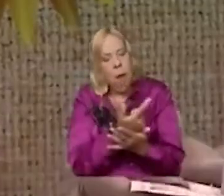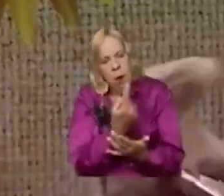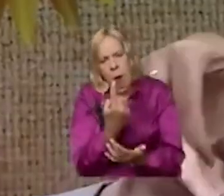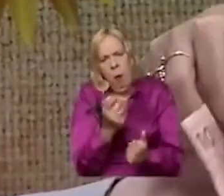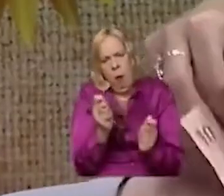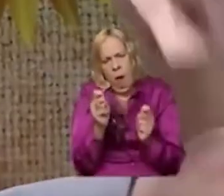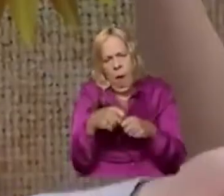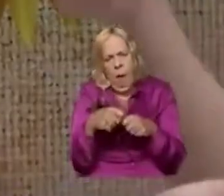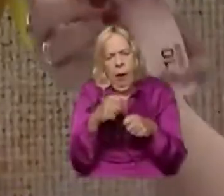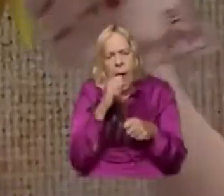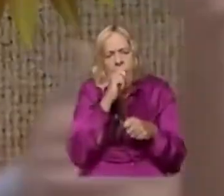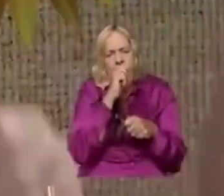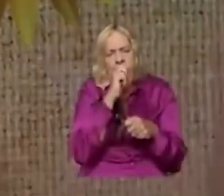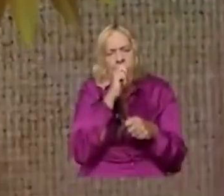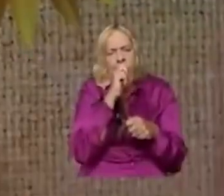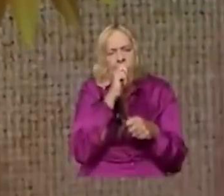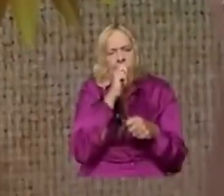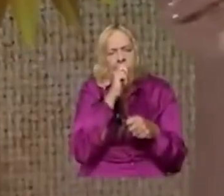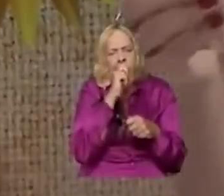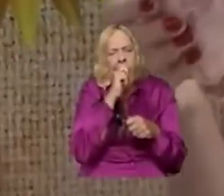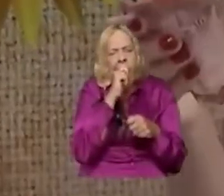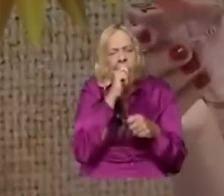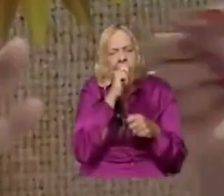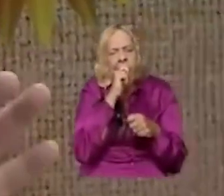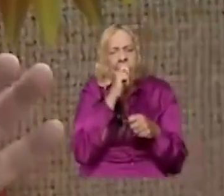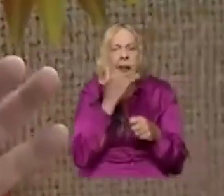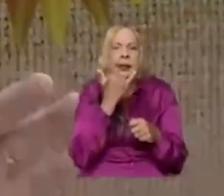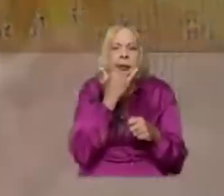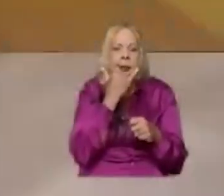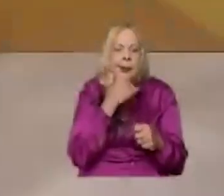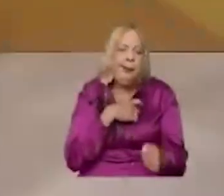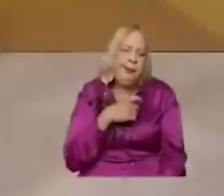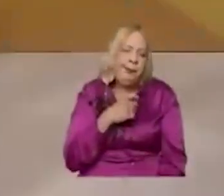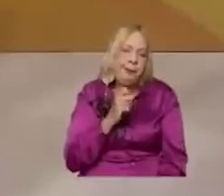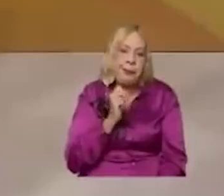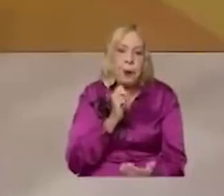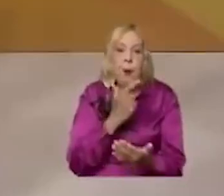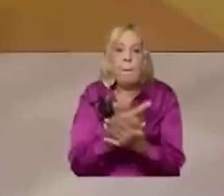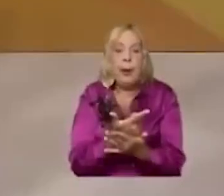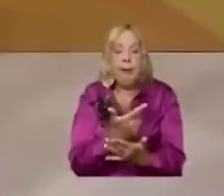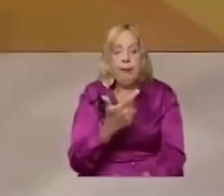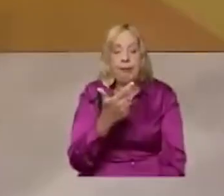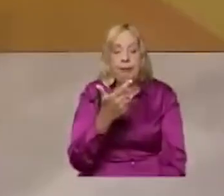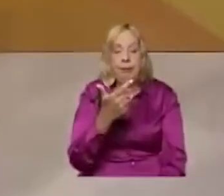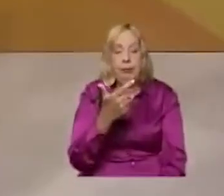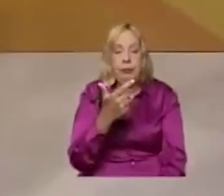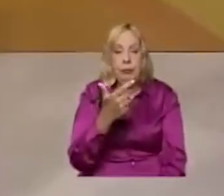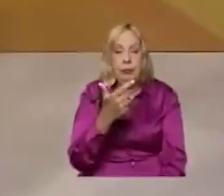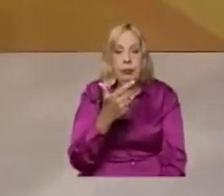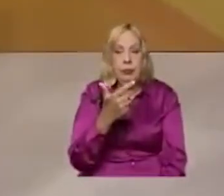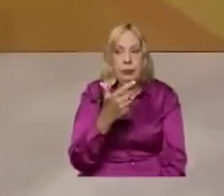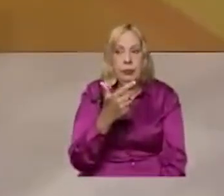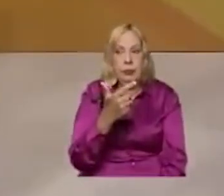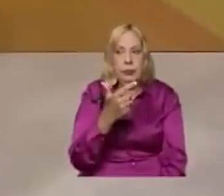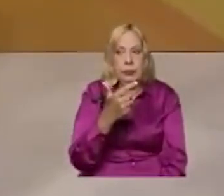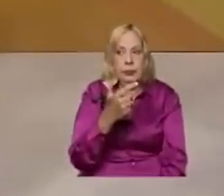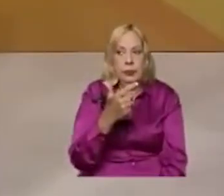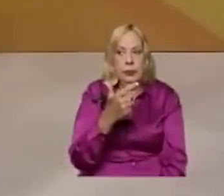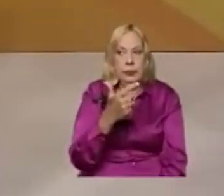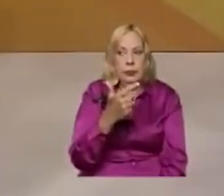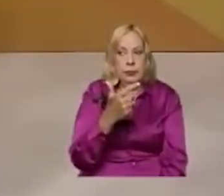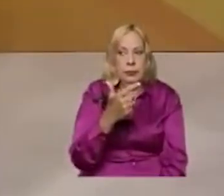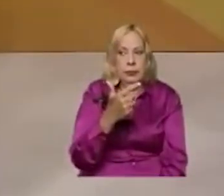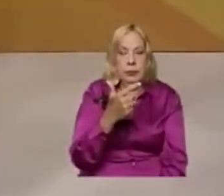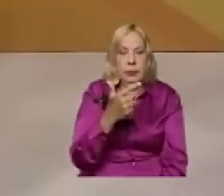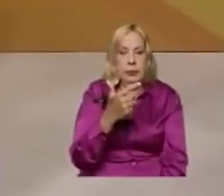fosse chegar, pegaria, chegou lá na promotora, boa. Ó. Eu tenho R$ 15 aqui, o que é que eu levo? Eu levava 4 logo. Tá vendo?